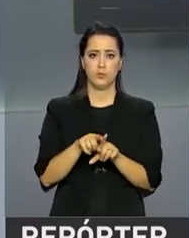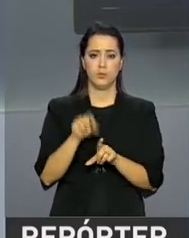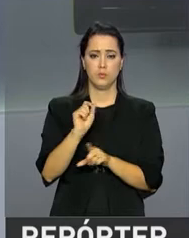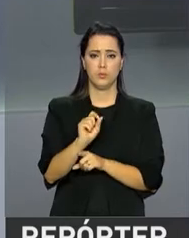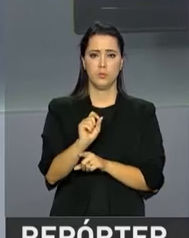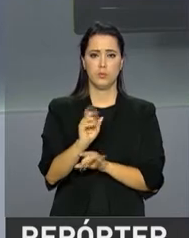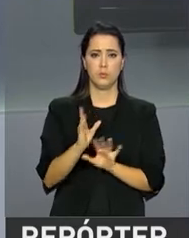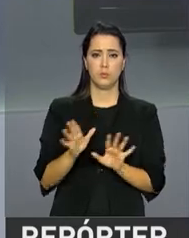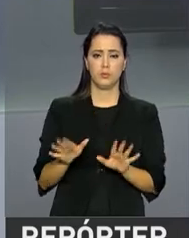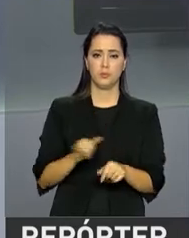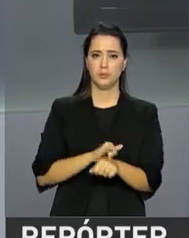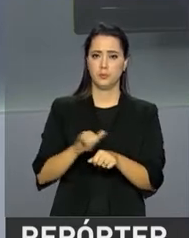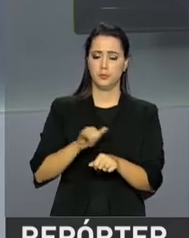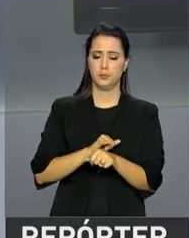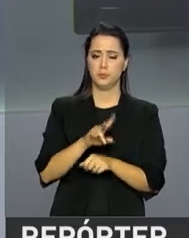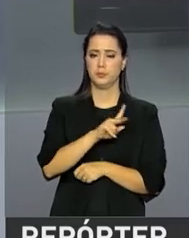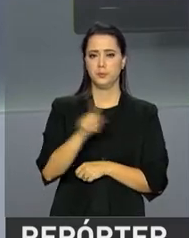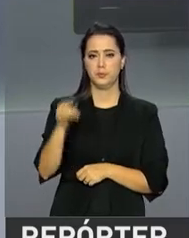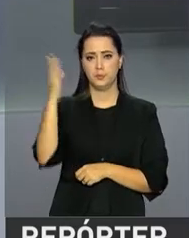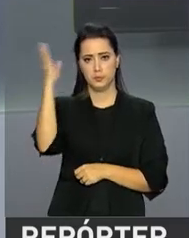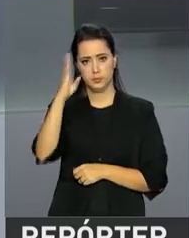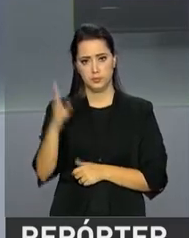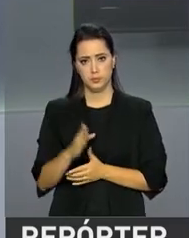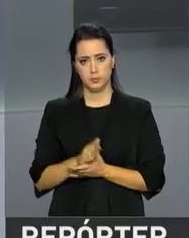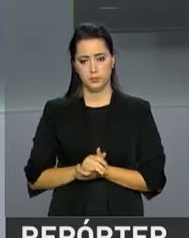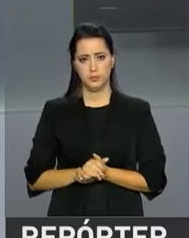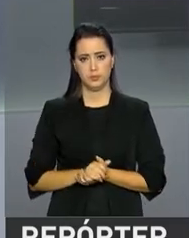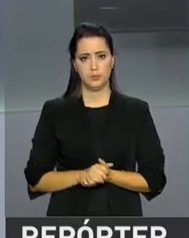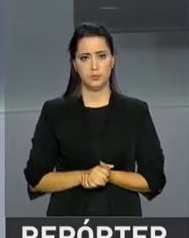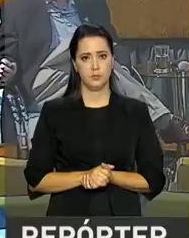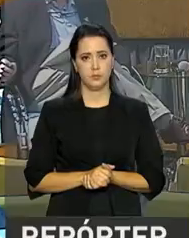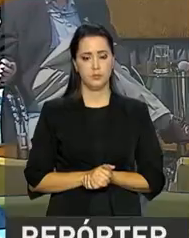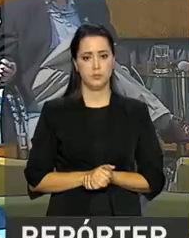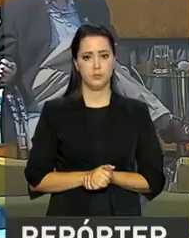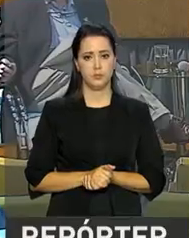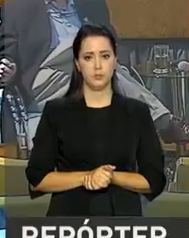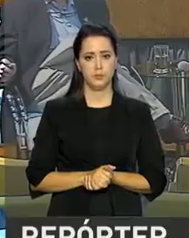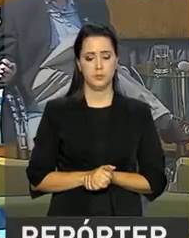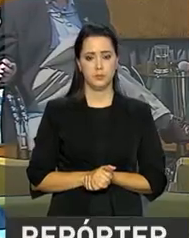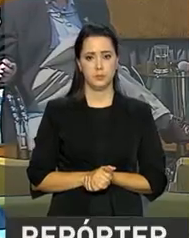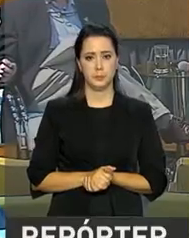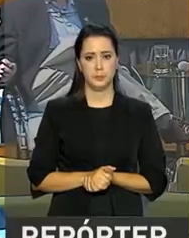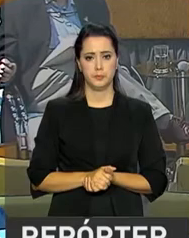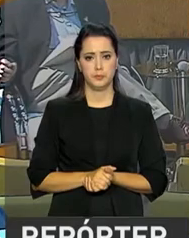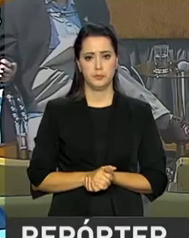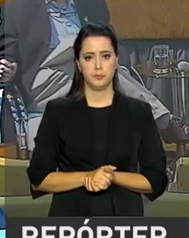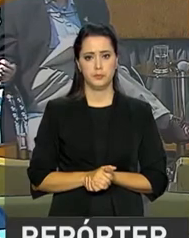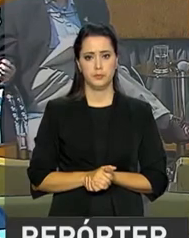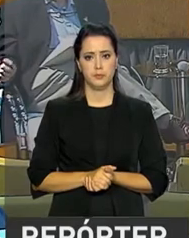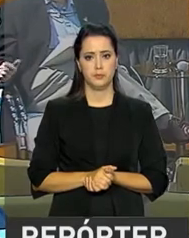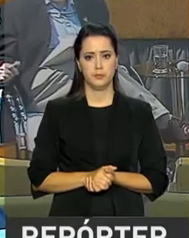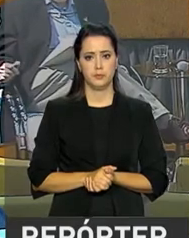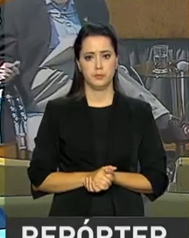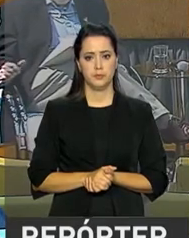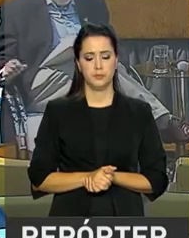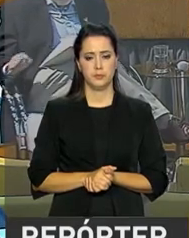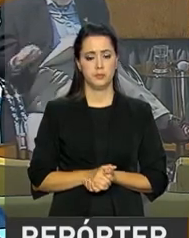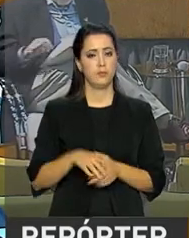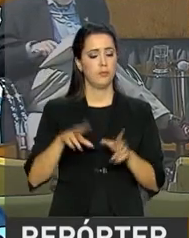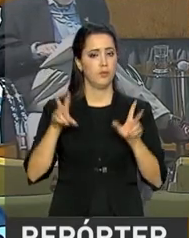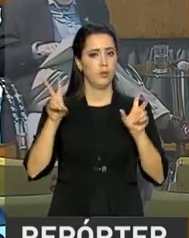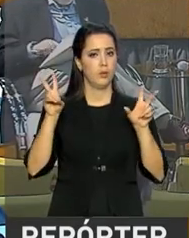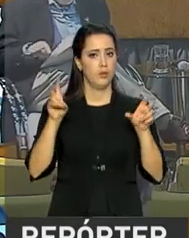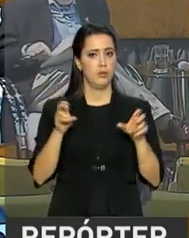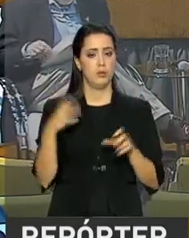secretaria de assuntos estratégicos da presidência da república o tema desta quarta edição da conferência